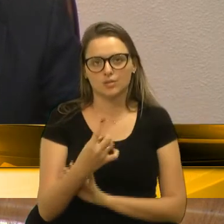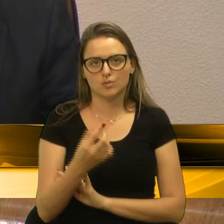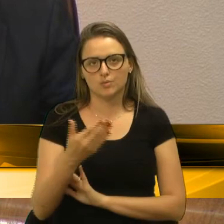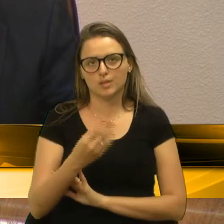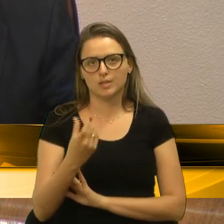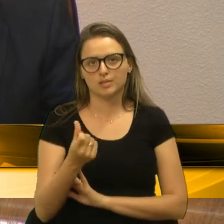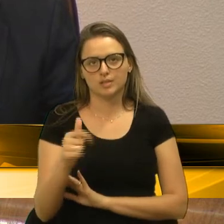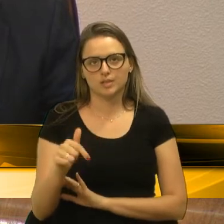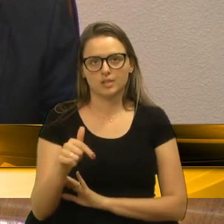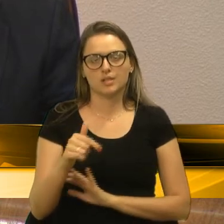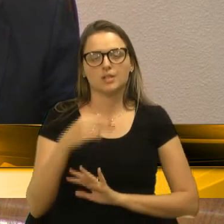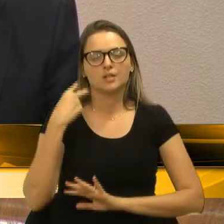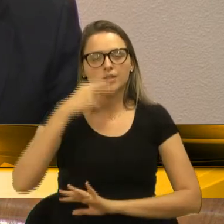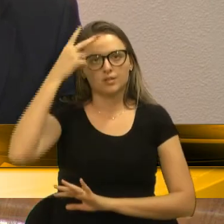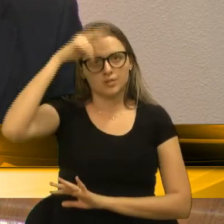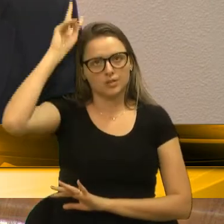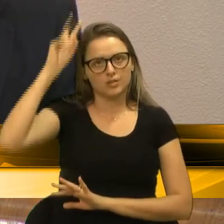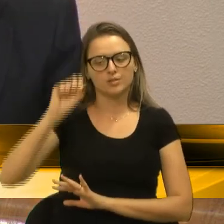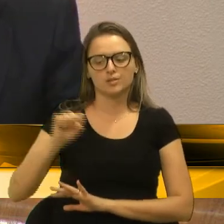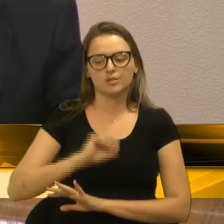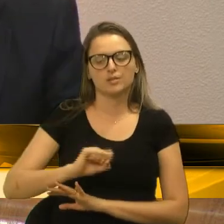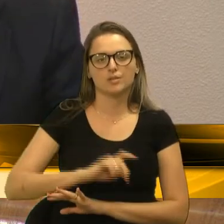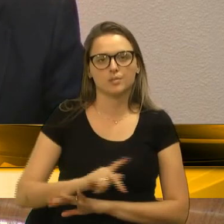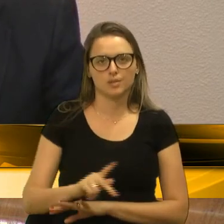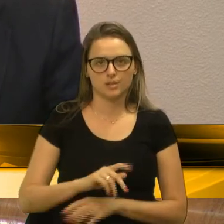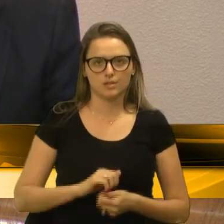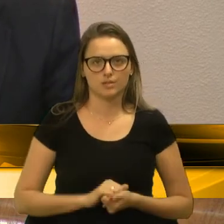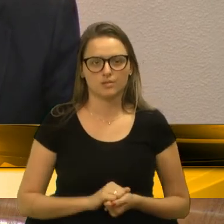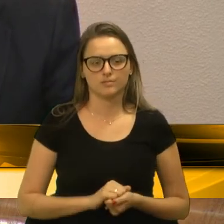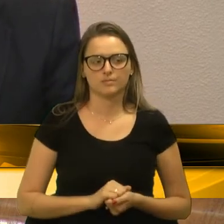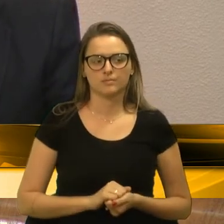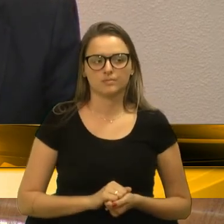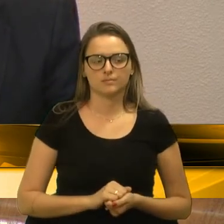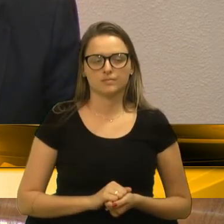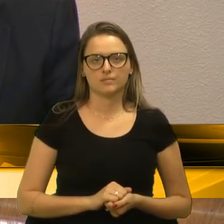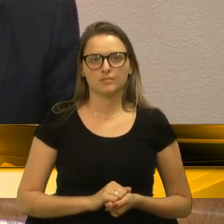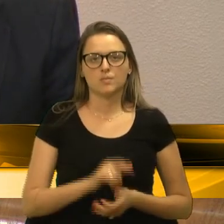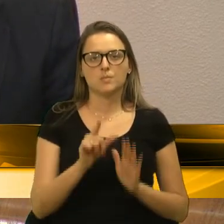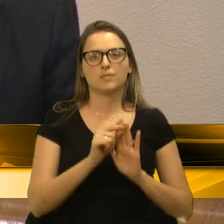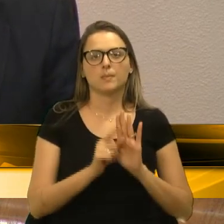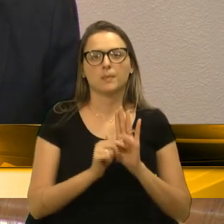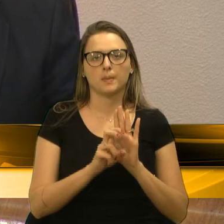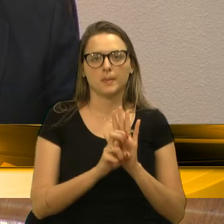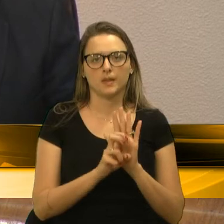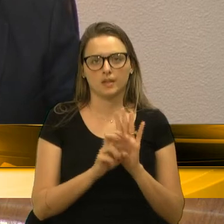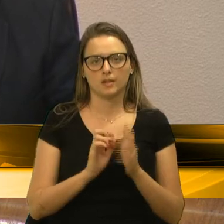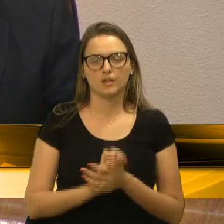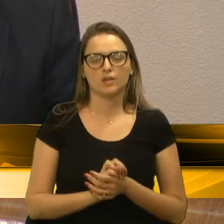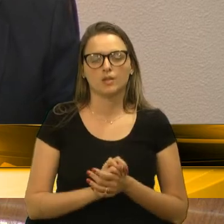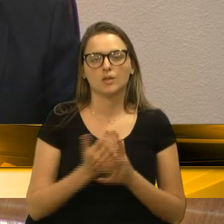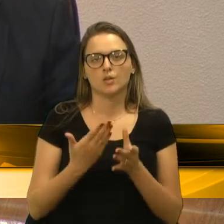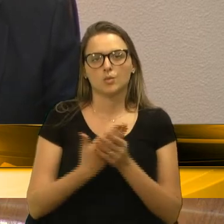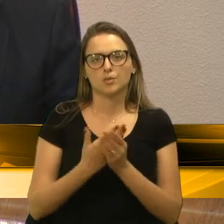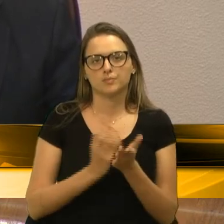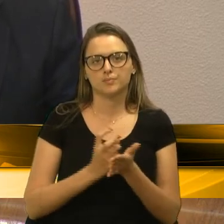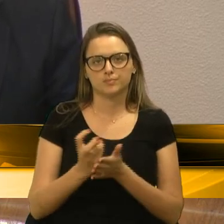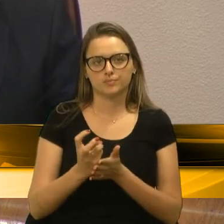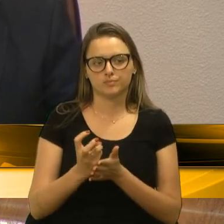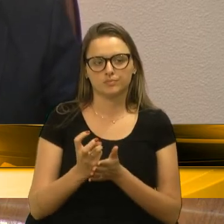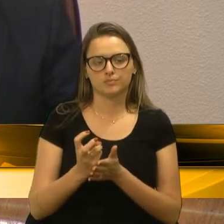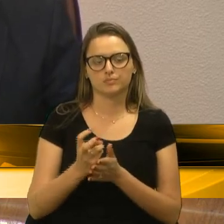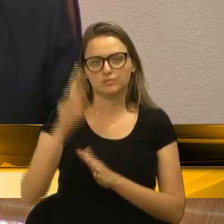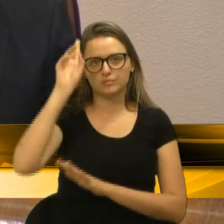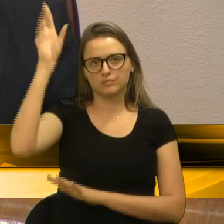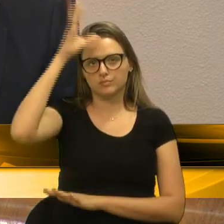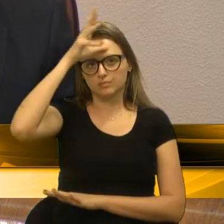Vereador Edson da Rosa, MDB. Pois não, senhor presidente. Artigo 5º. O processo de cassação do mandato do